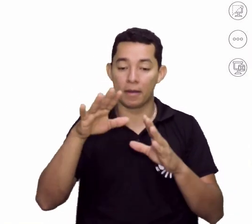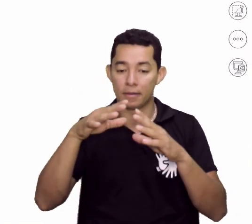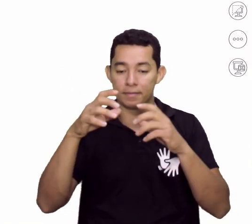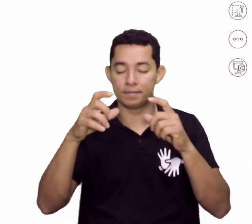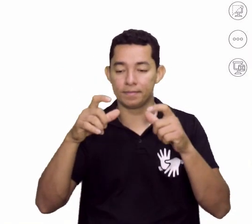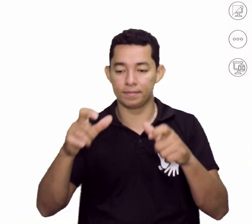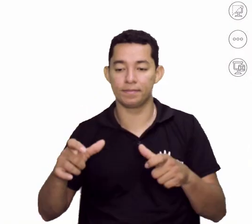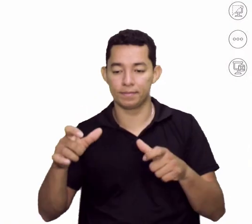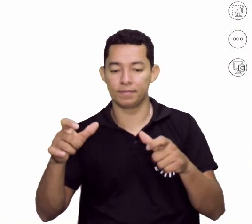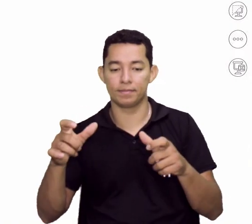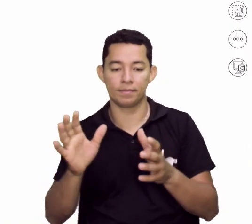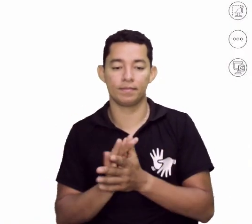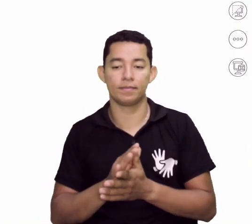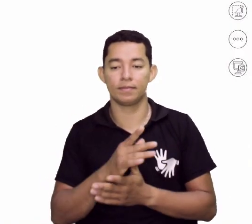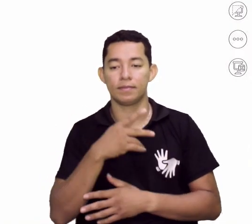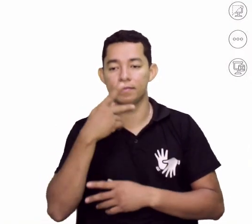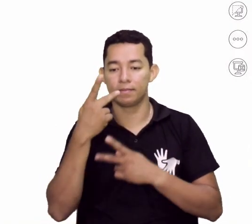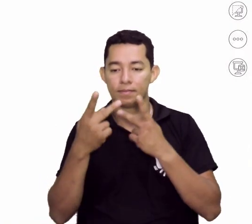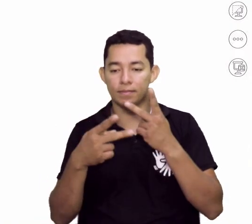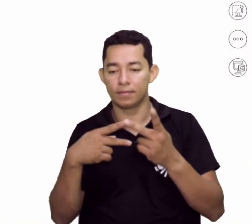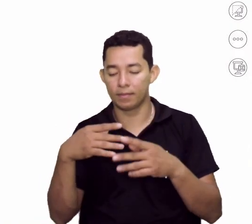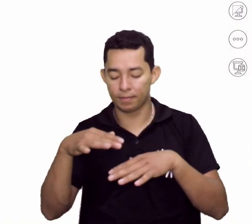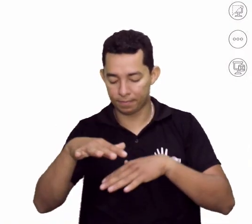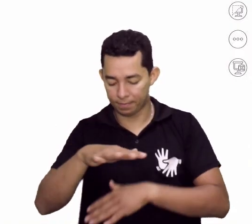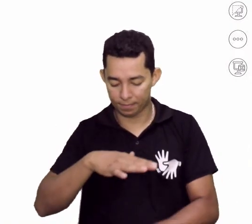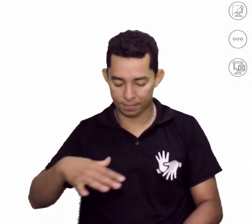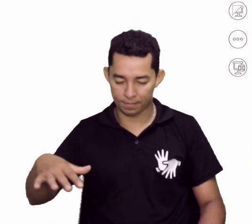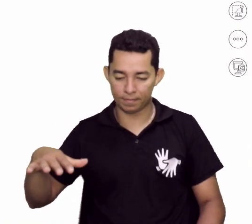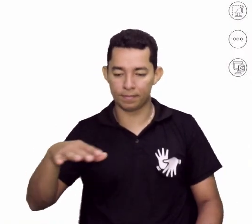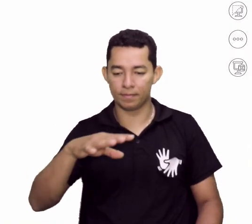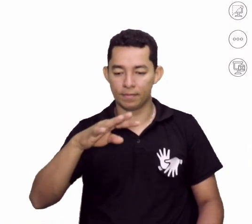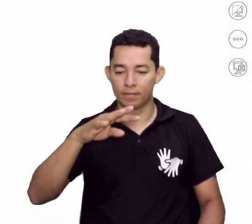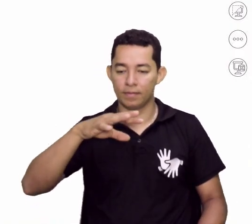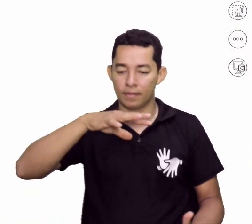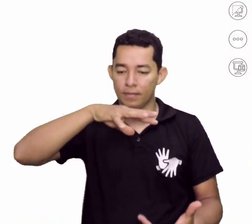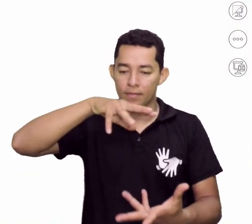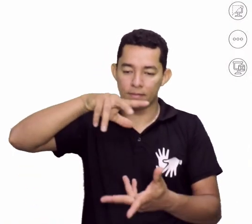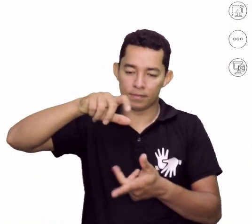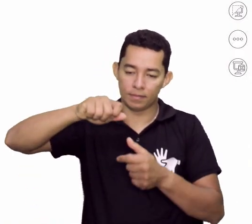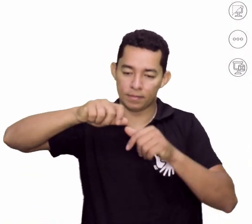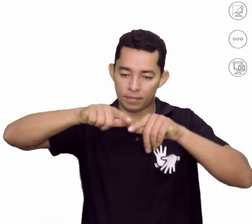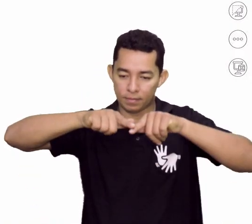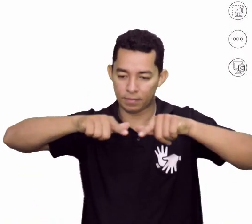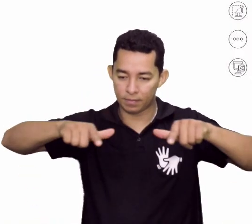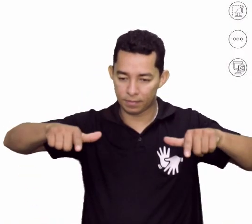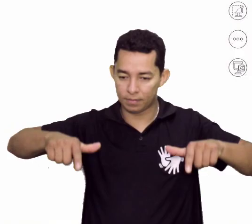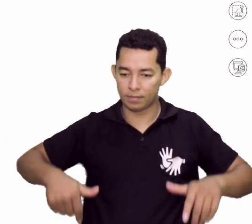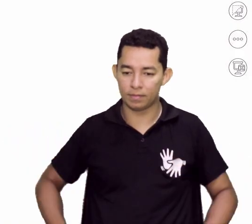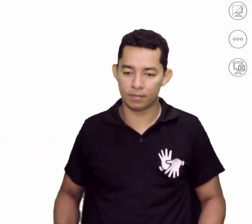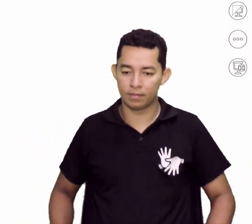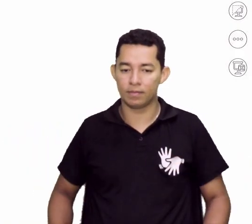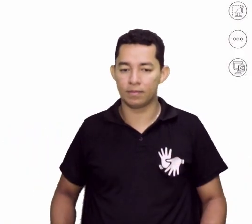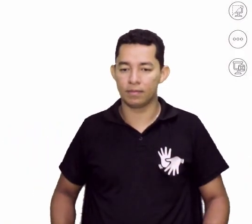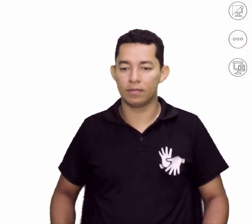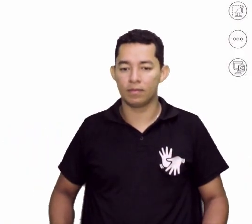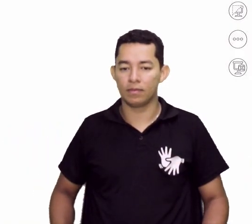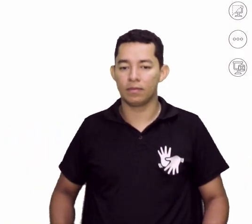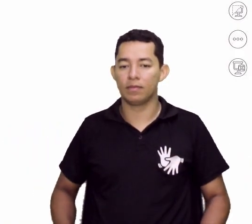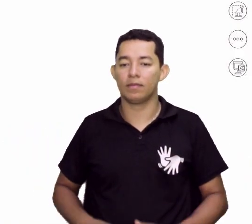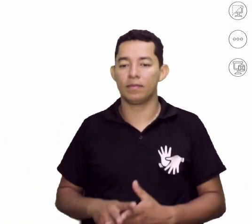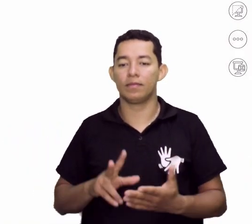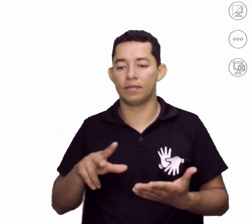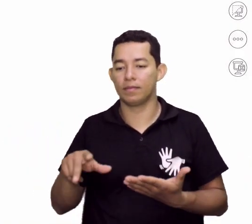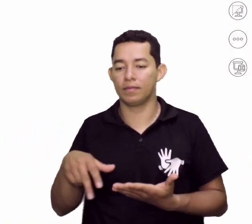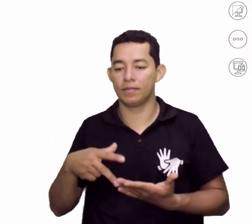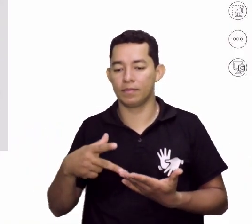a superfície plana da tela. Olha aqui esse quadro aí, essa ilustração que a gente já colocou aí, a dança,